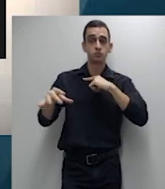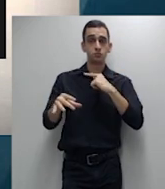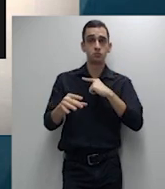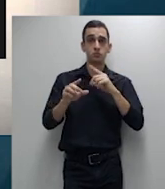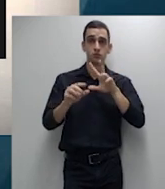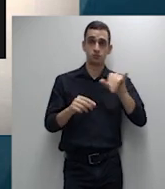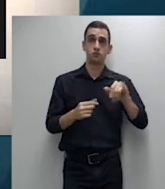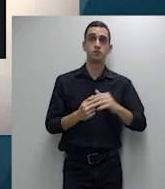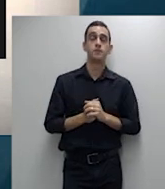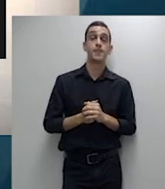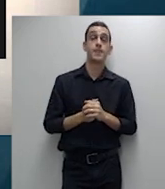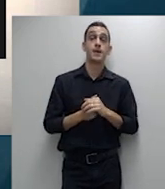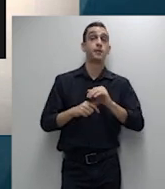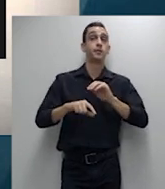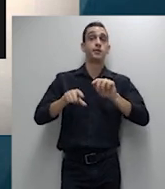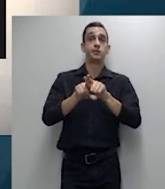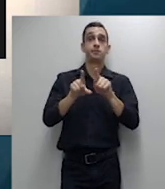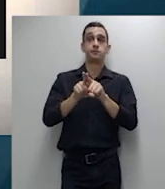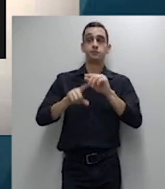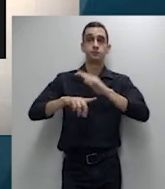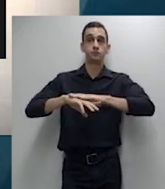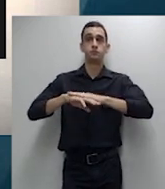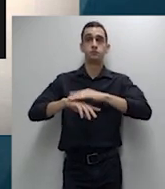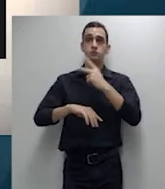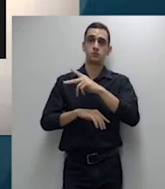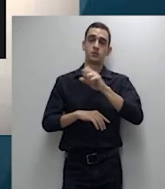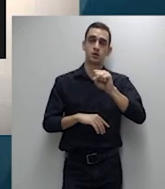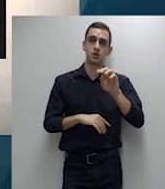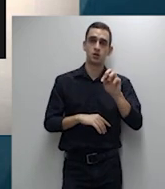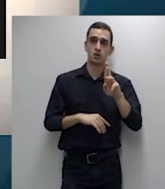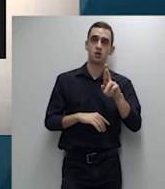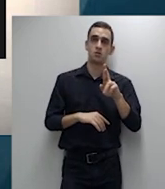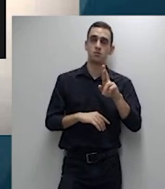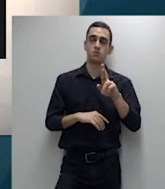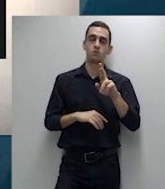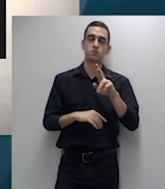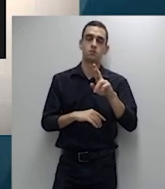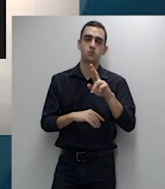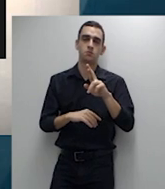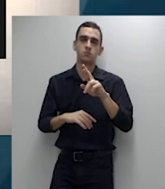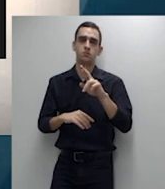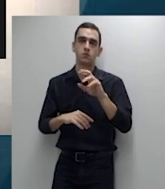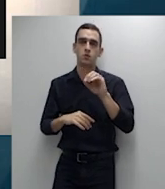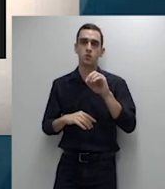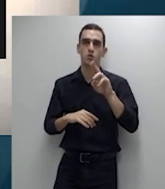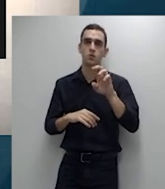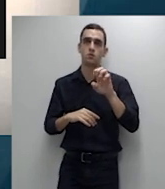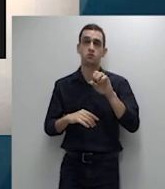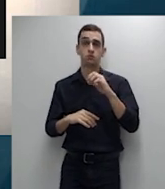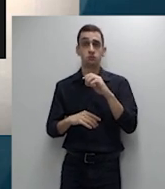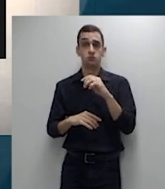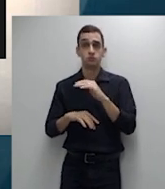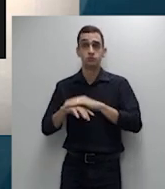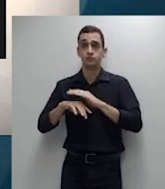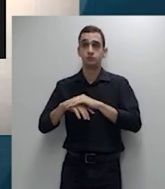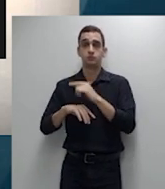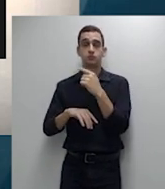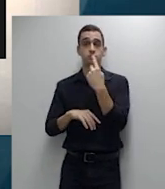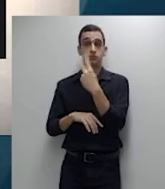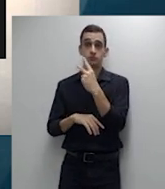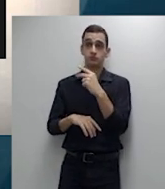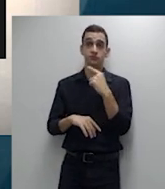estado ano será real emissora de sinais pois ela não possui autorização